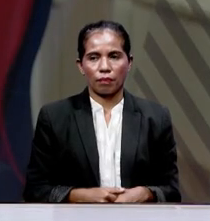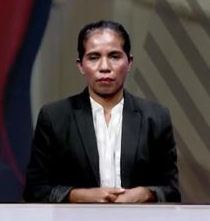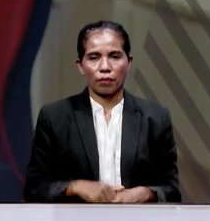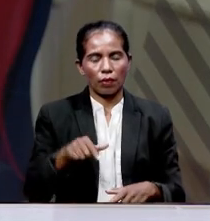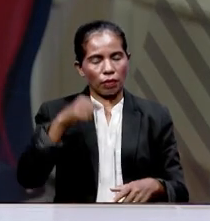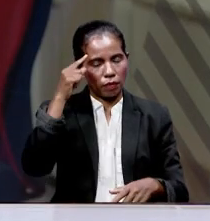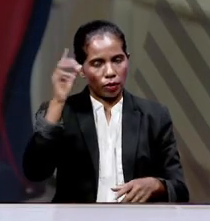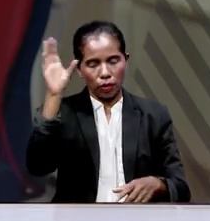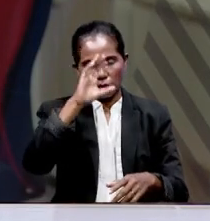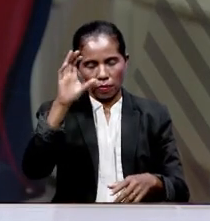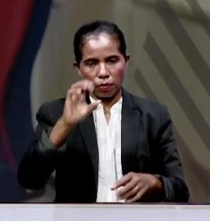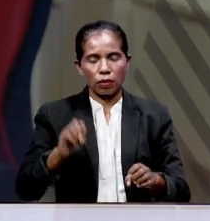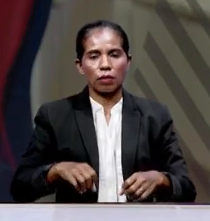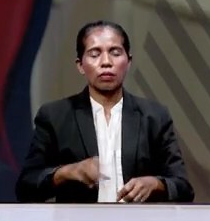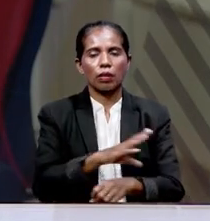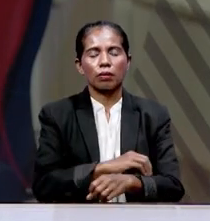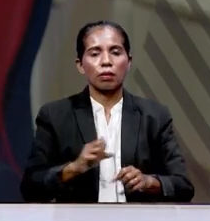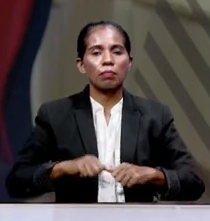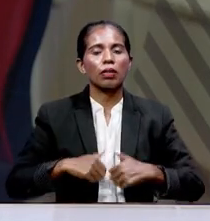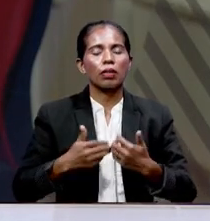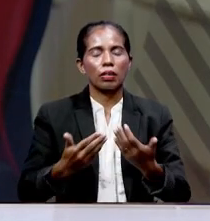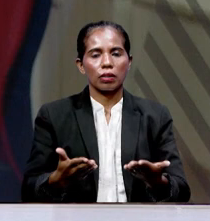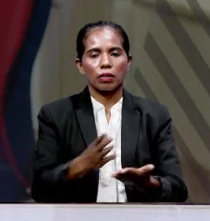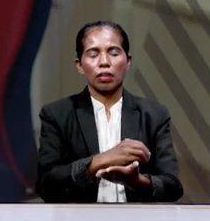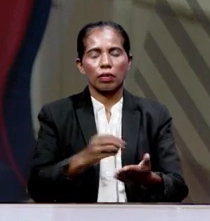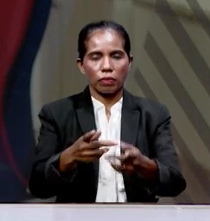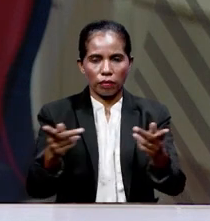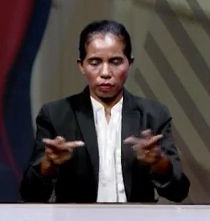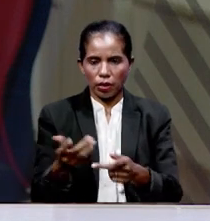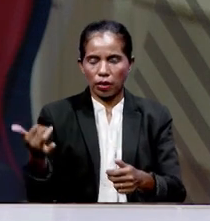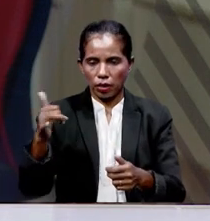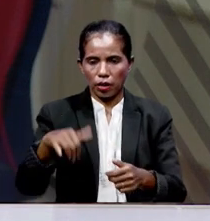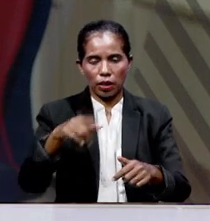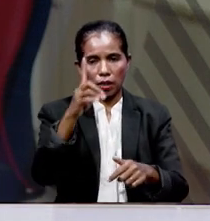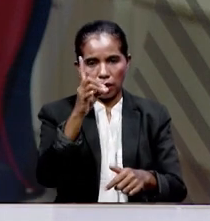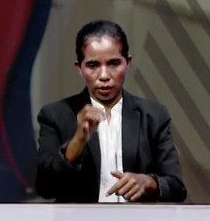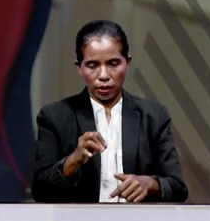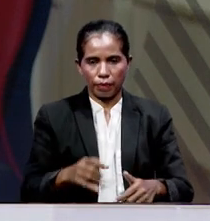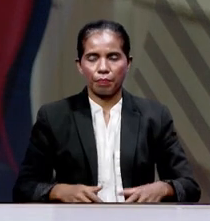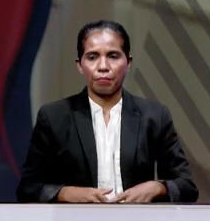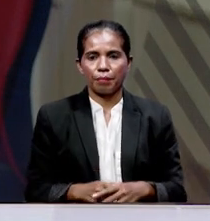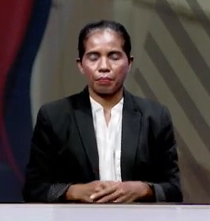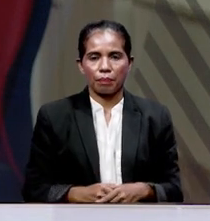Governo se busca mecanismo de alimentação para drenagem sira e a capital dele.